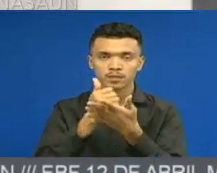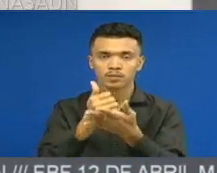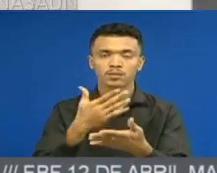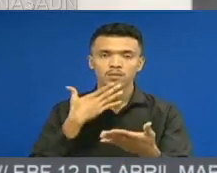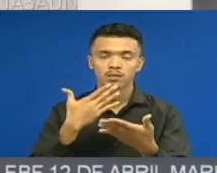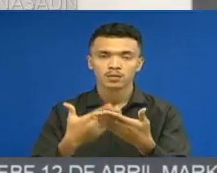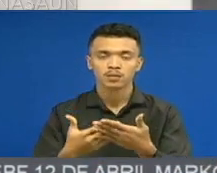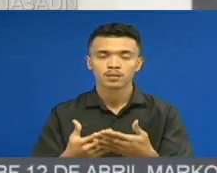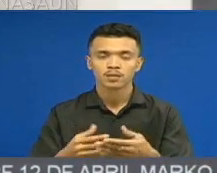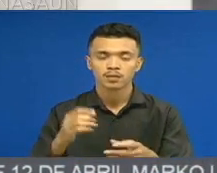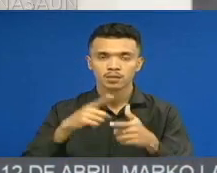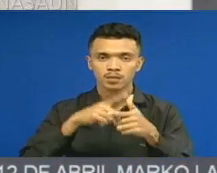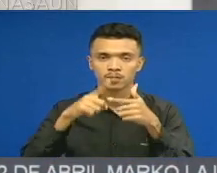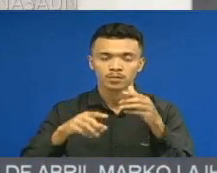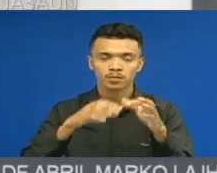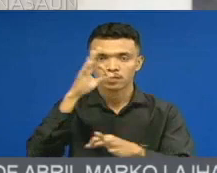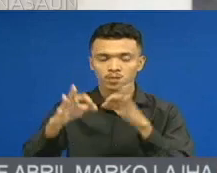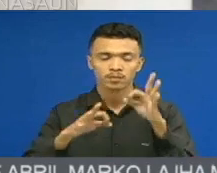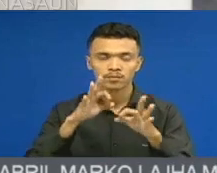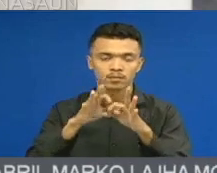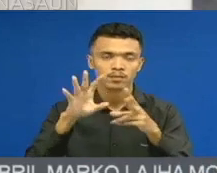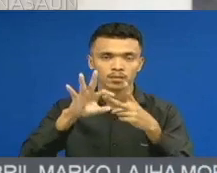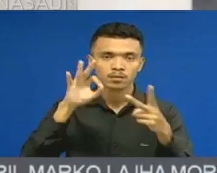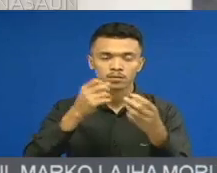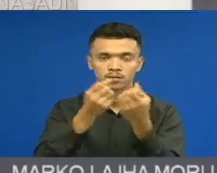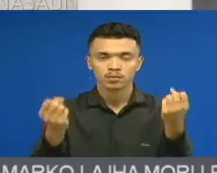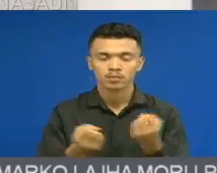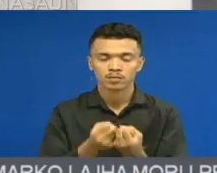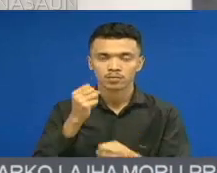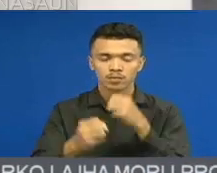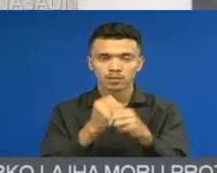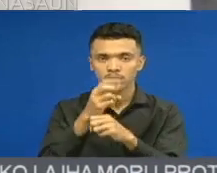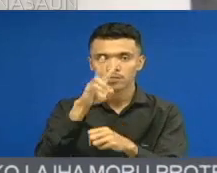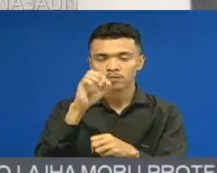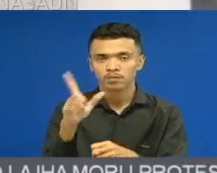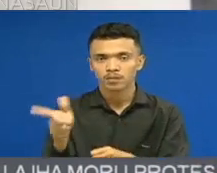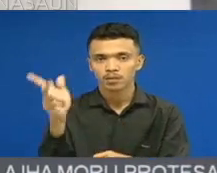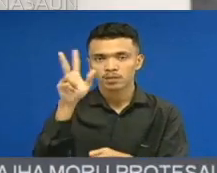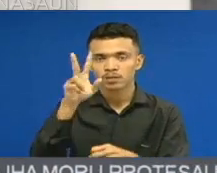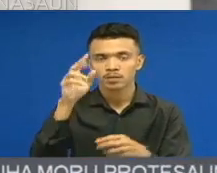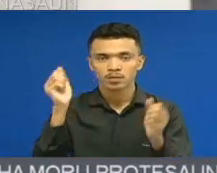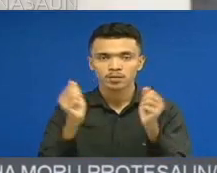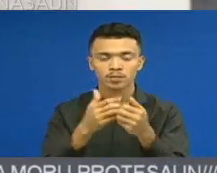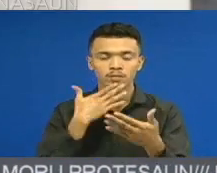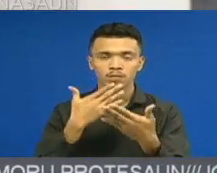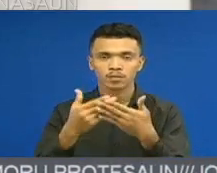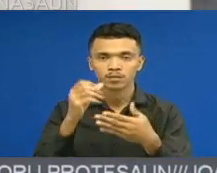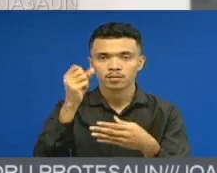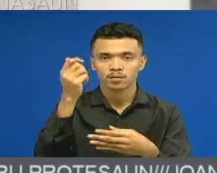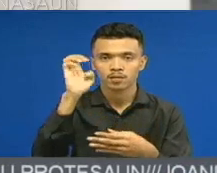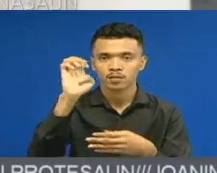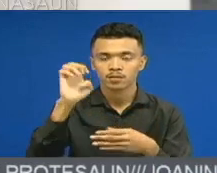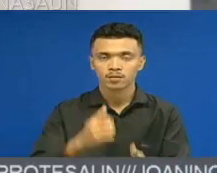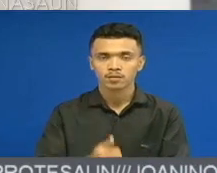máximo possível, para depois dar garantia a eleição suco 2023 tem que ter sucesso. Parte está em Nenian, se concentra vai